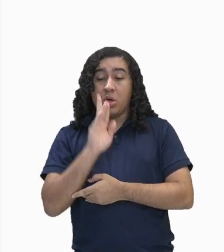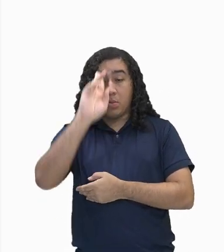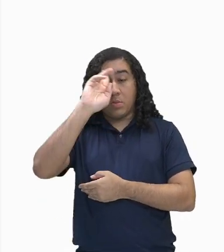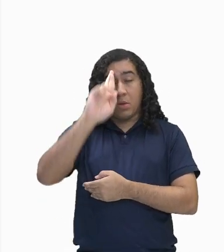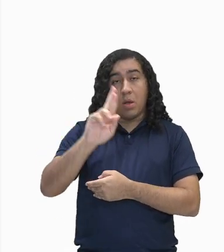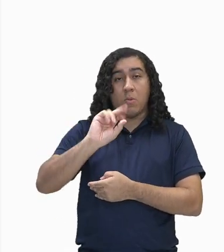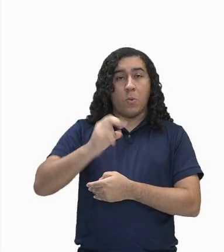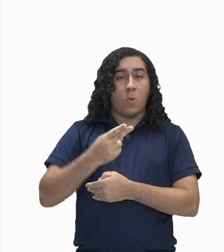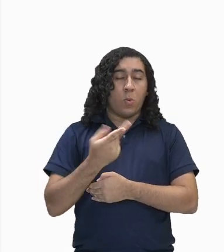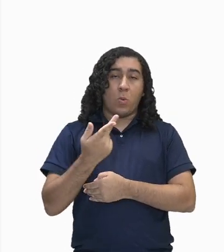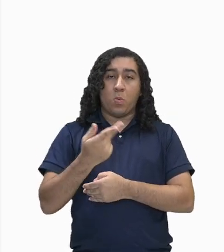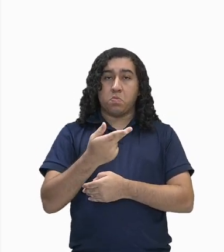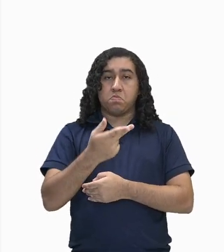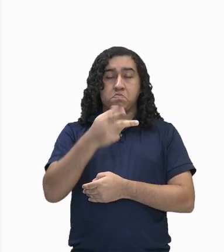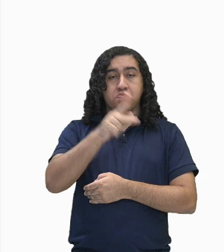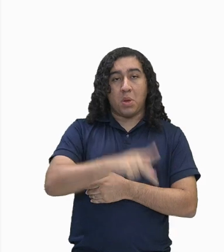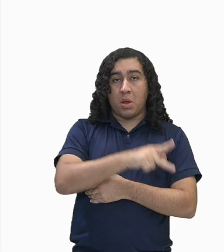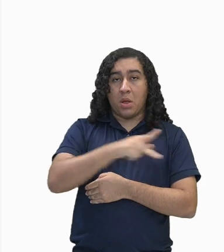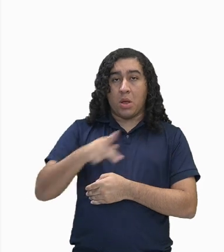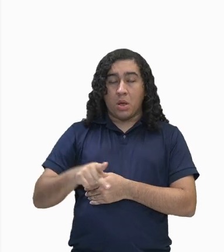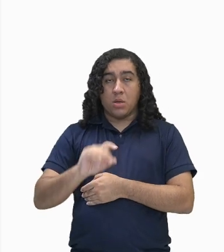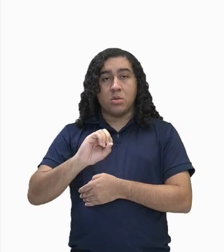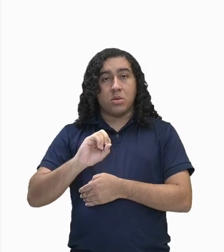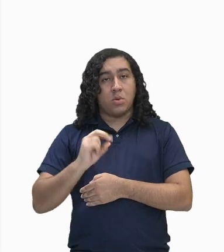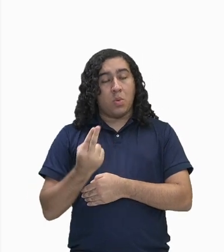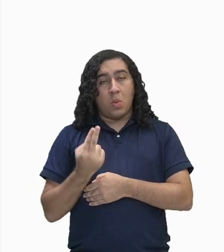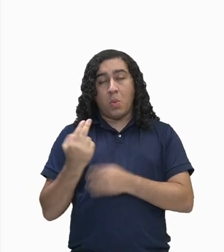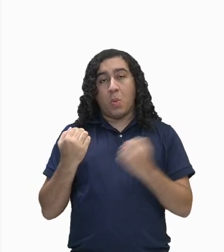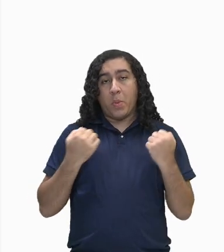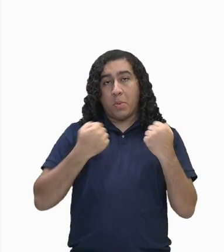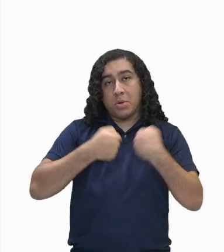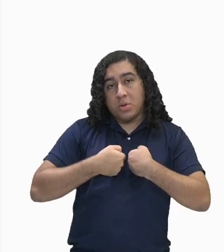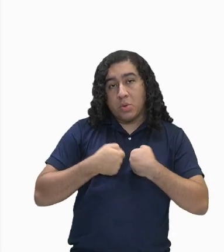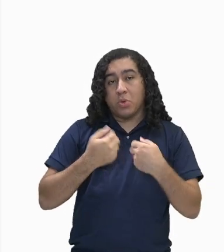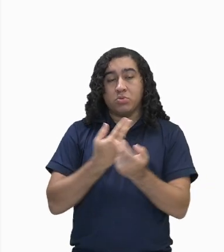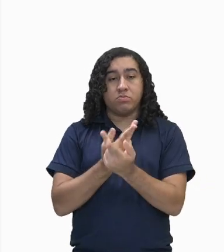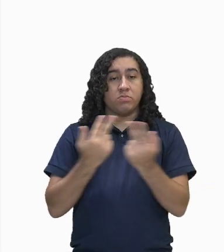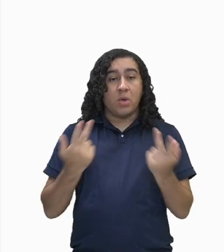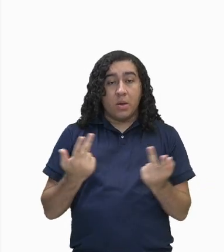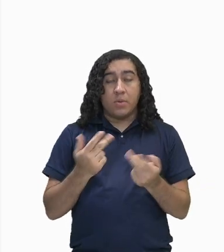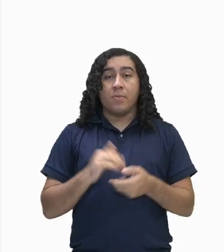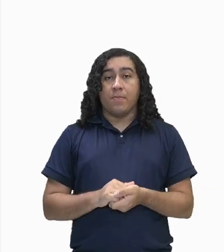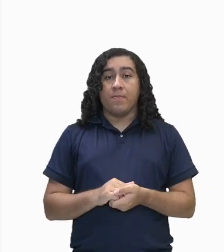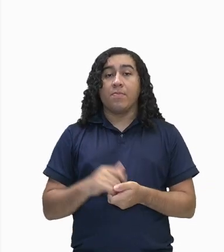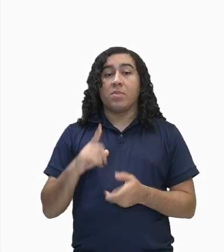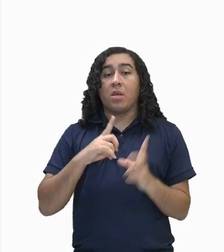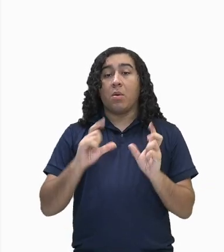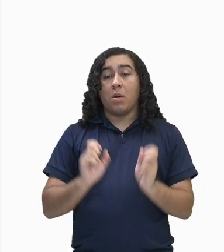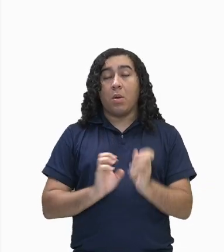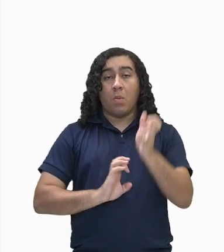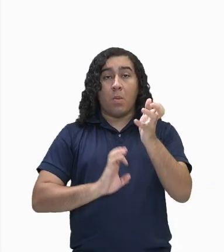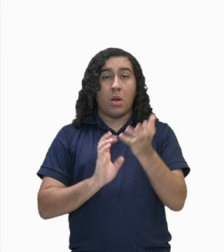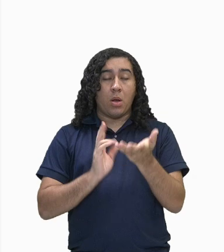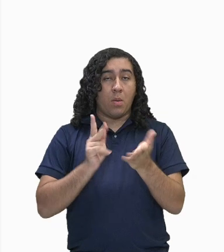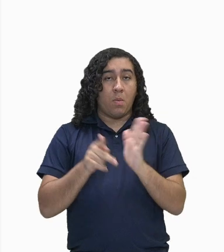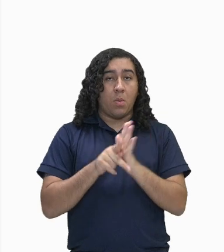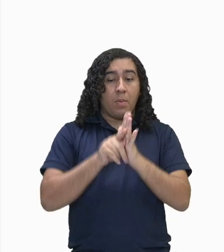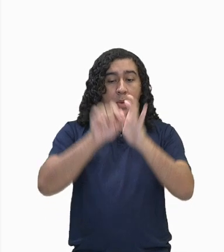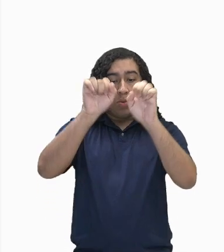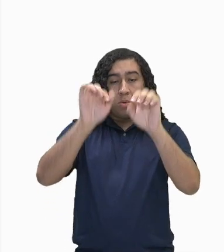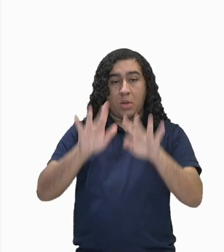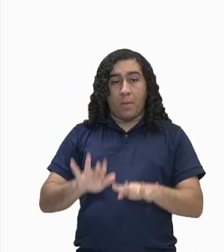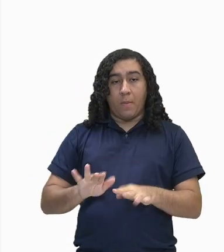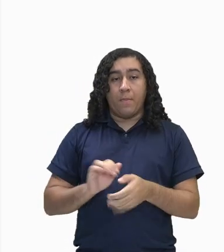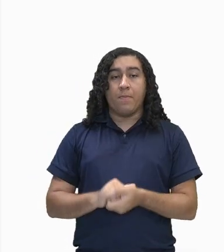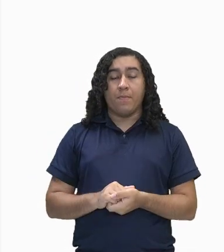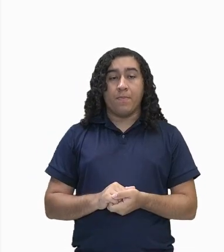padre, bispo, ou se torna pastor, né? Então, ele recebe ali uma ordenação, uma unção. No